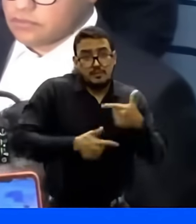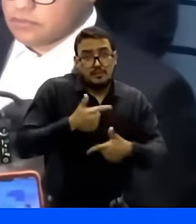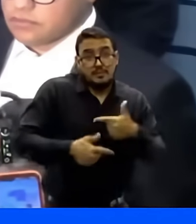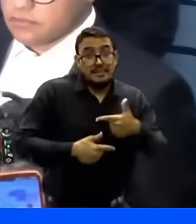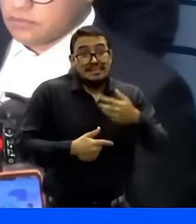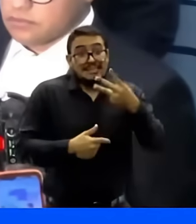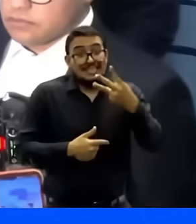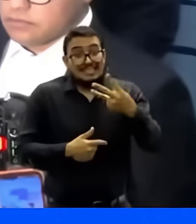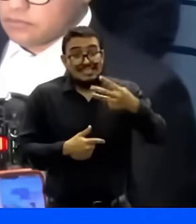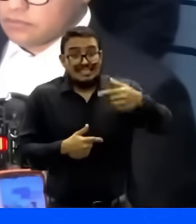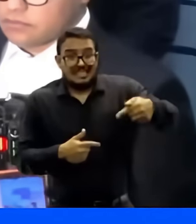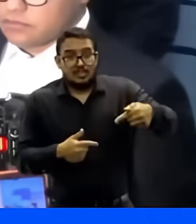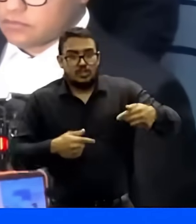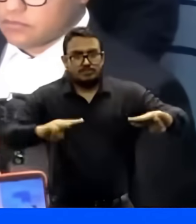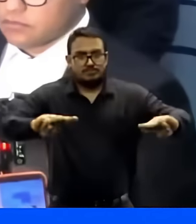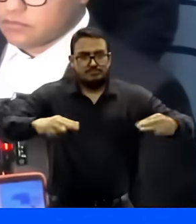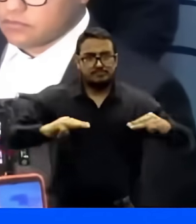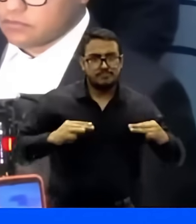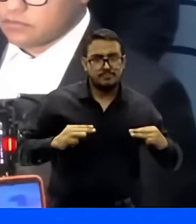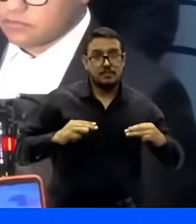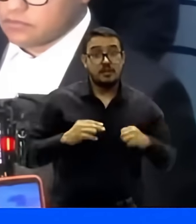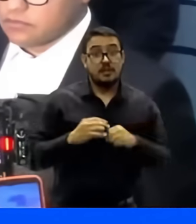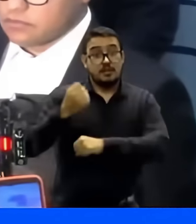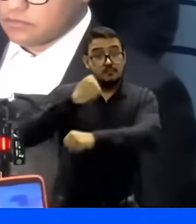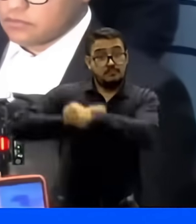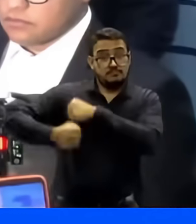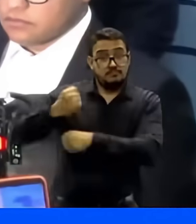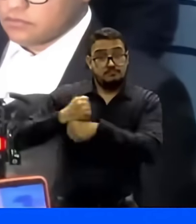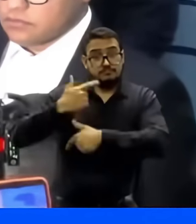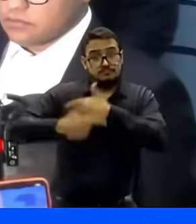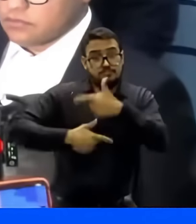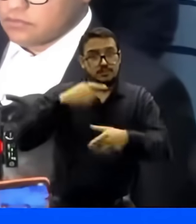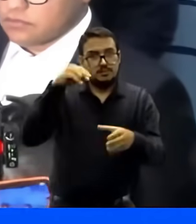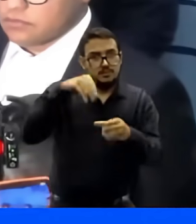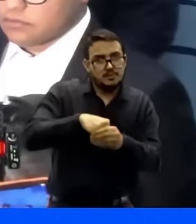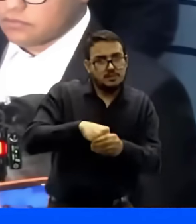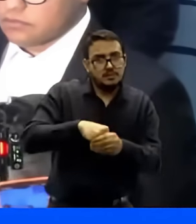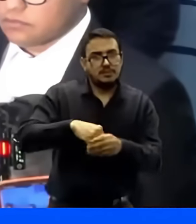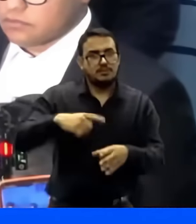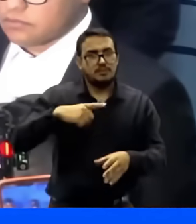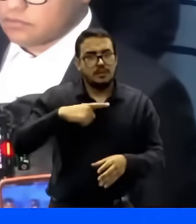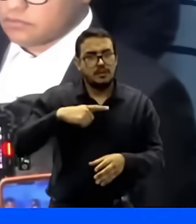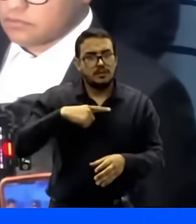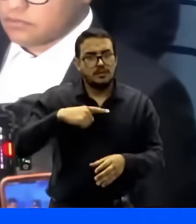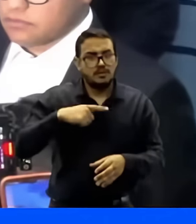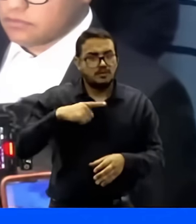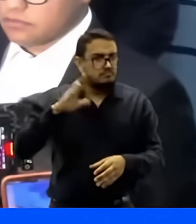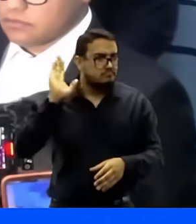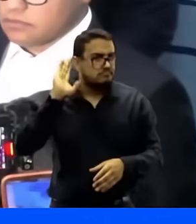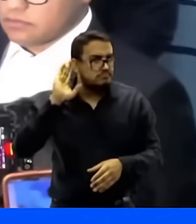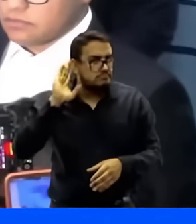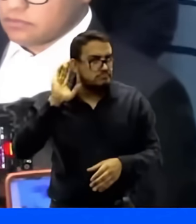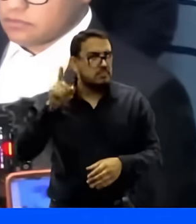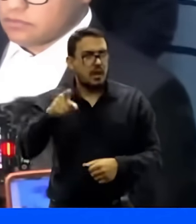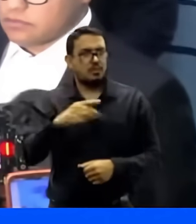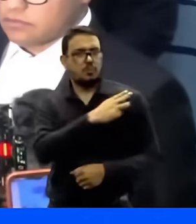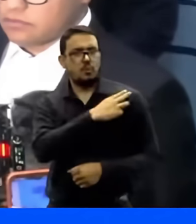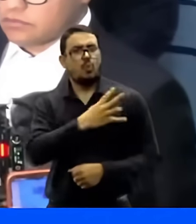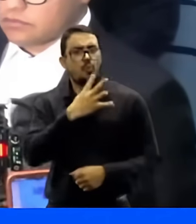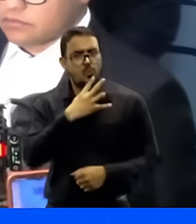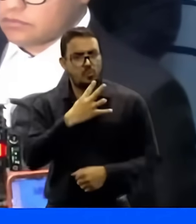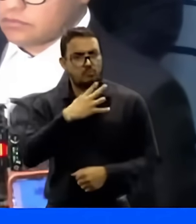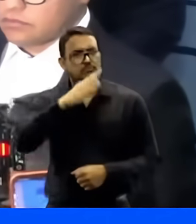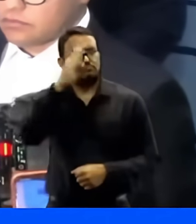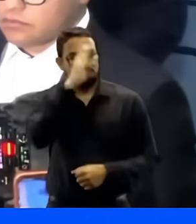ministérios. Então, o ano passado foi um ano de trabalho interno, onde nós tivemos a escuta, né, dos ministros que conhecem também o Brasil. Esse ano,